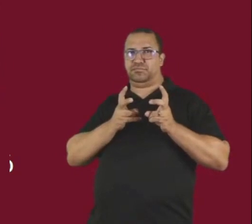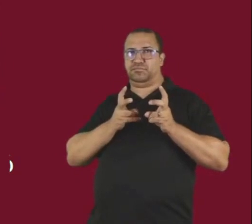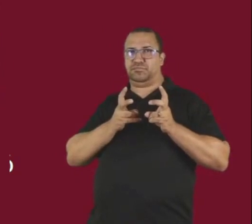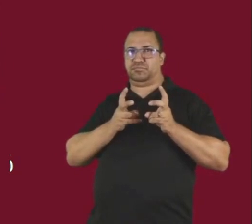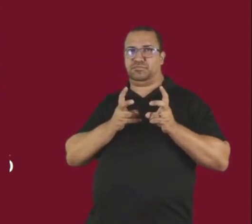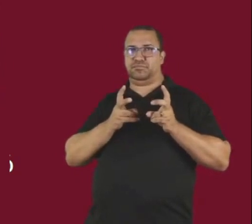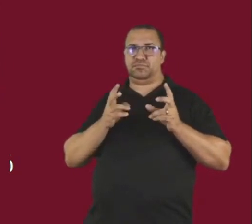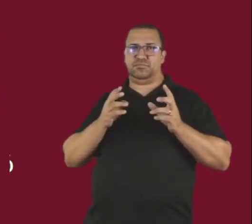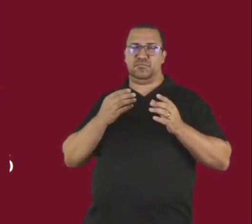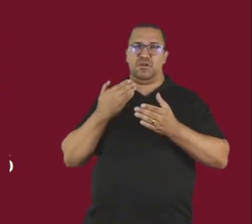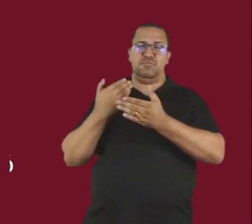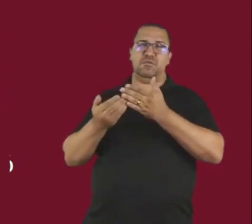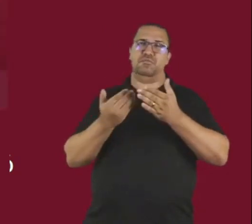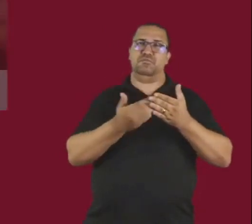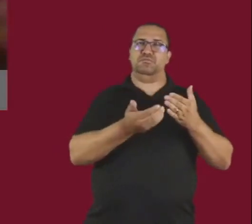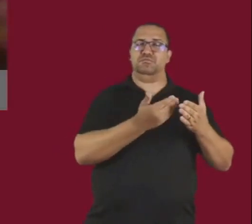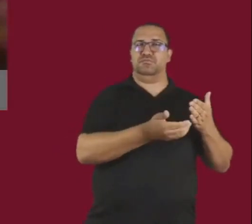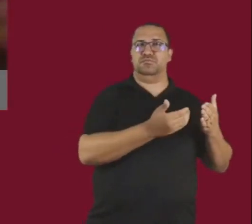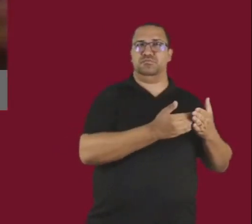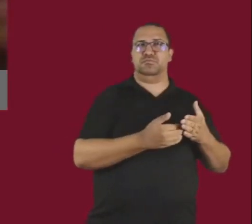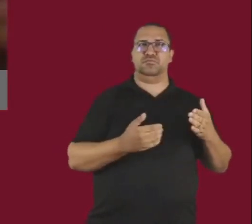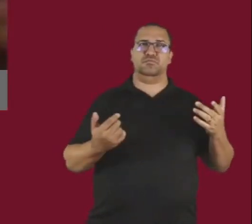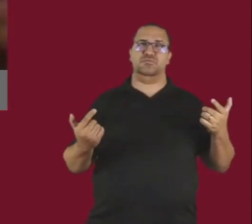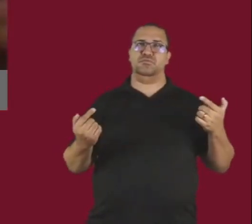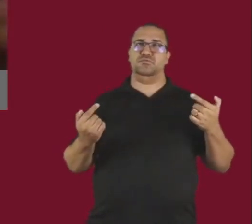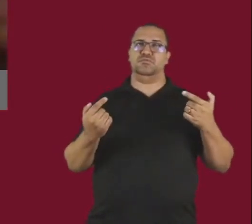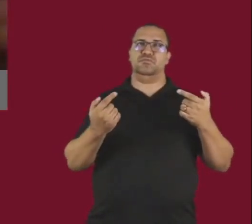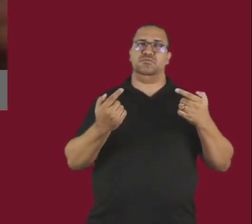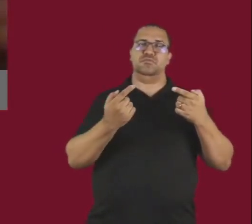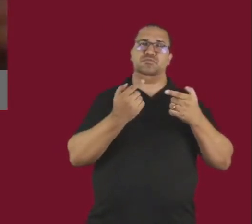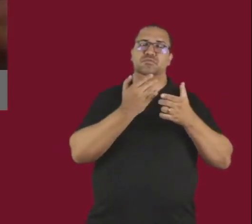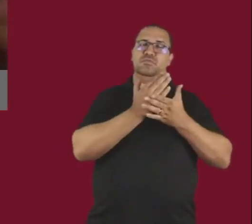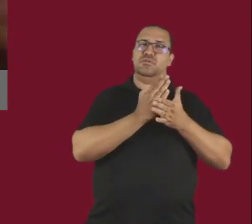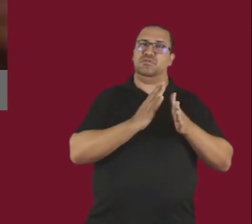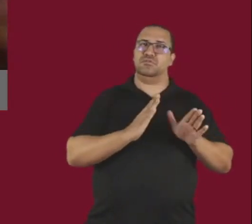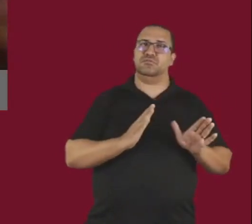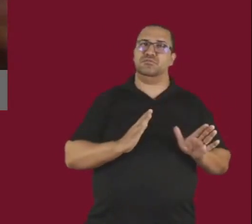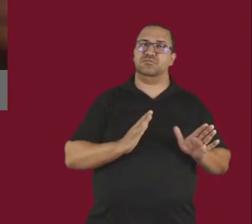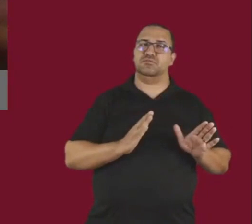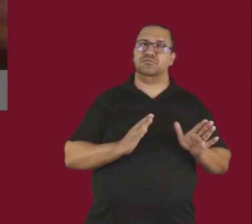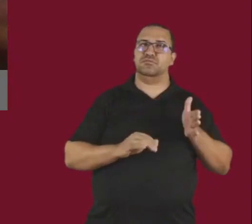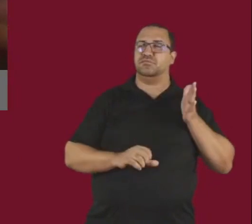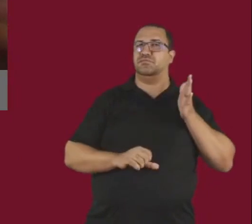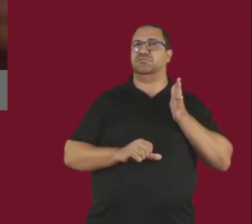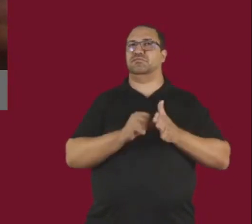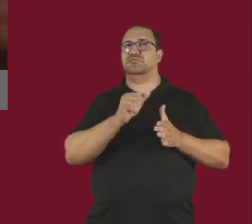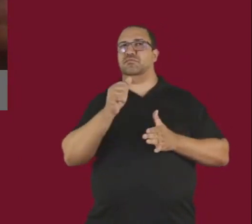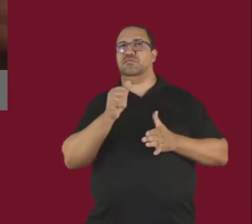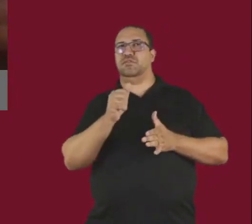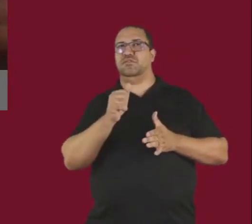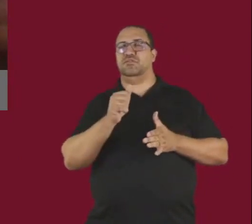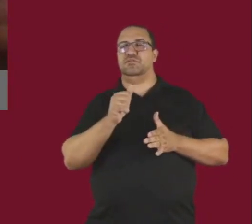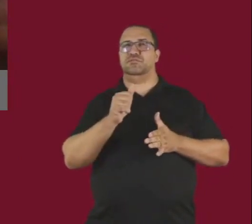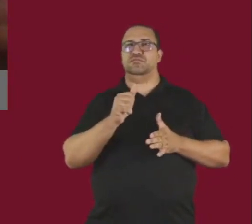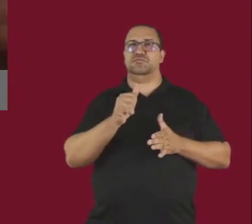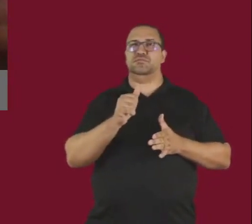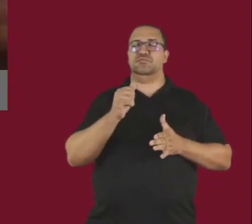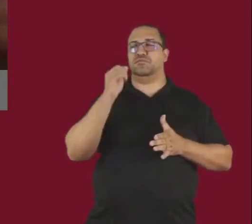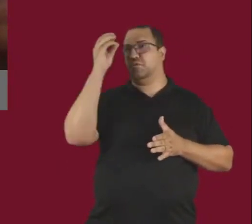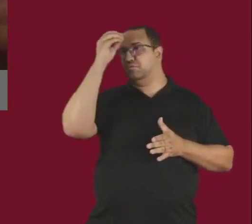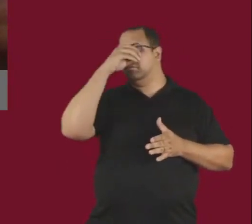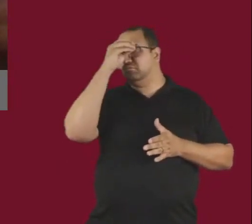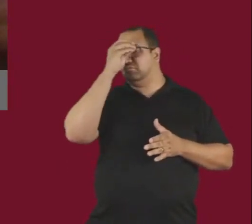estão perdendo essa guerra. E todas as pessoas, primeiro as mais frágeis, serão